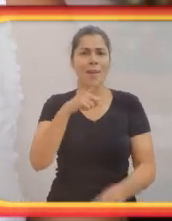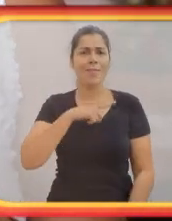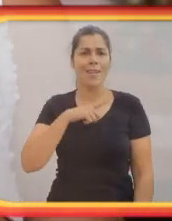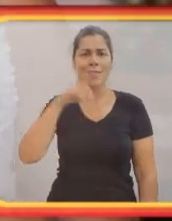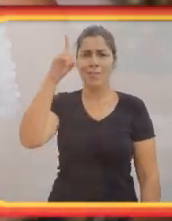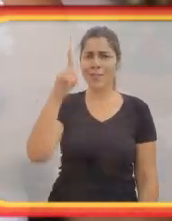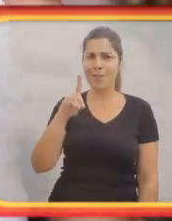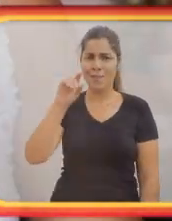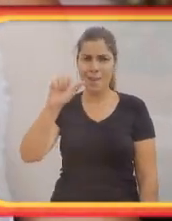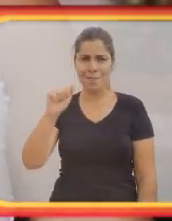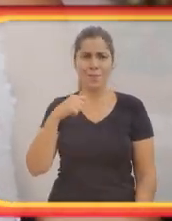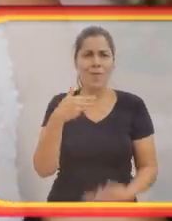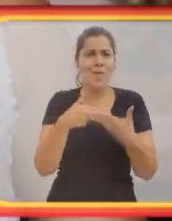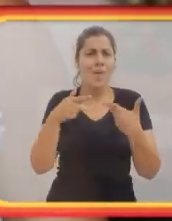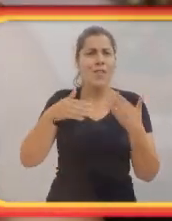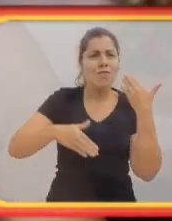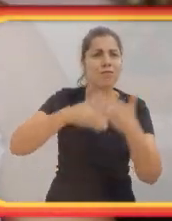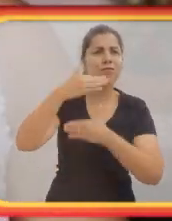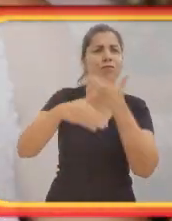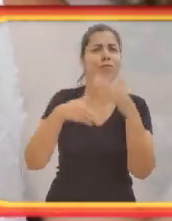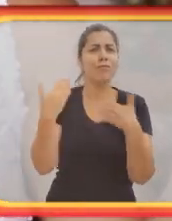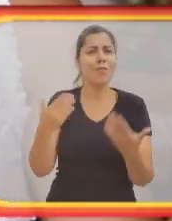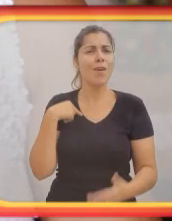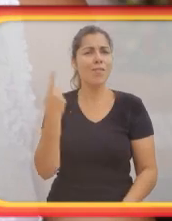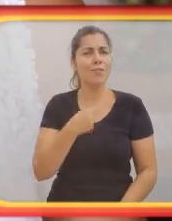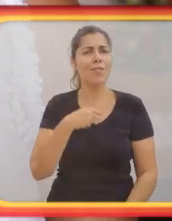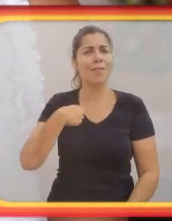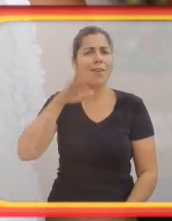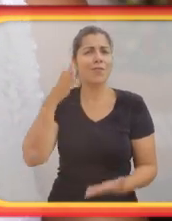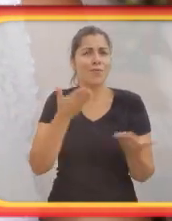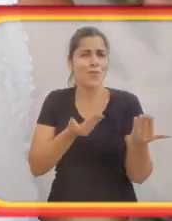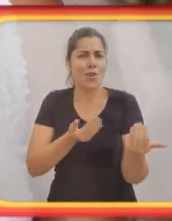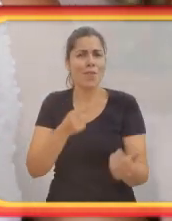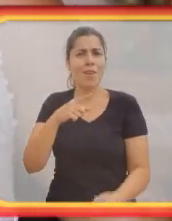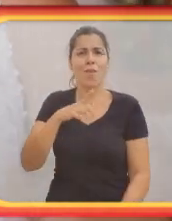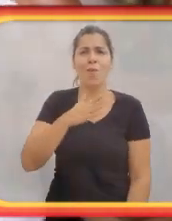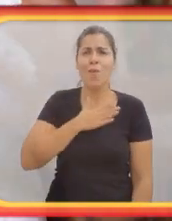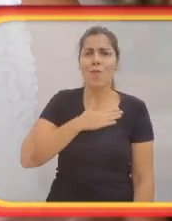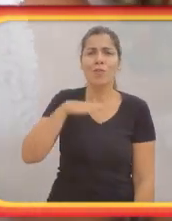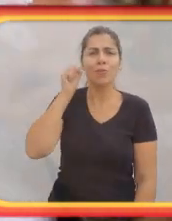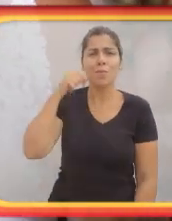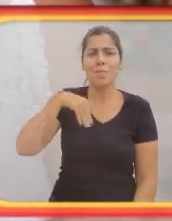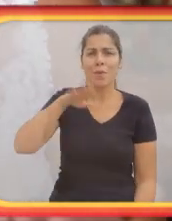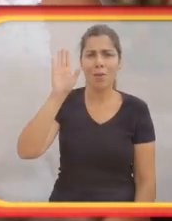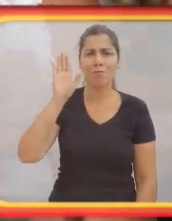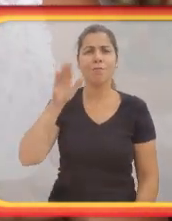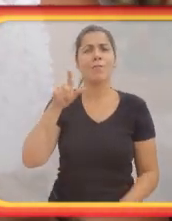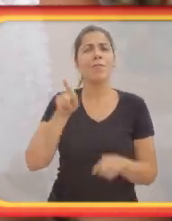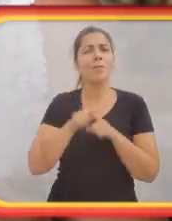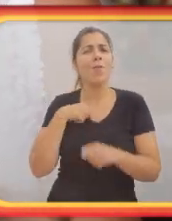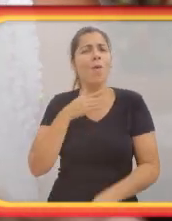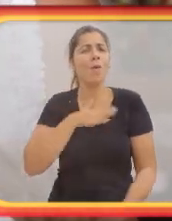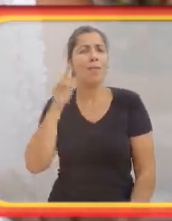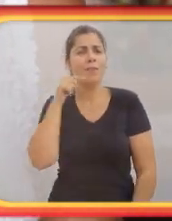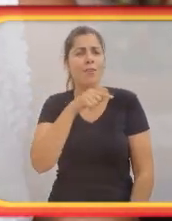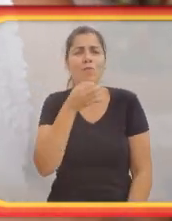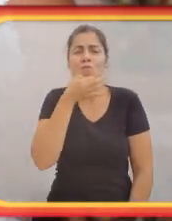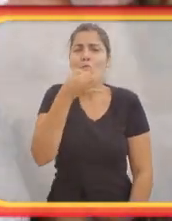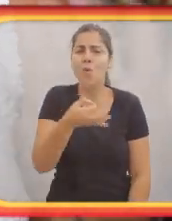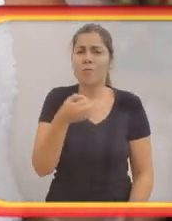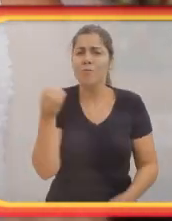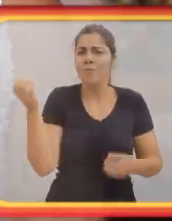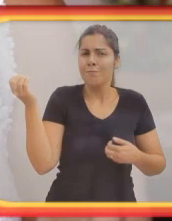melhor, né? Então ele dizia, eu gosto desse som, do bandolim. Então eu fui aprendendo. E com o passar do